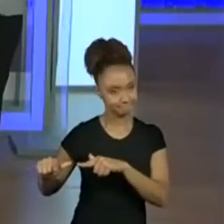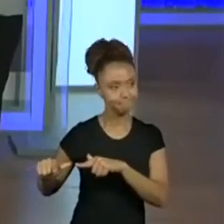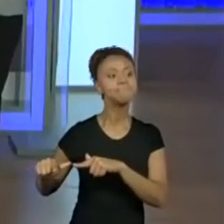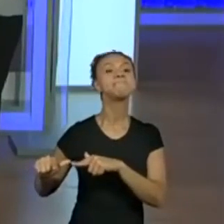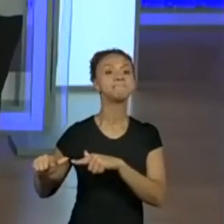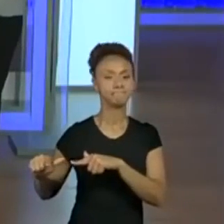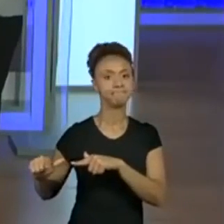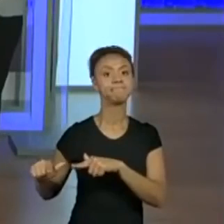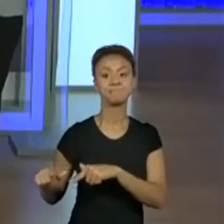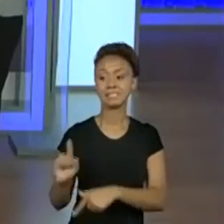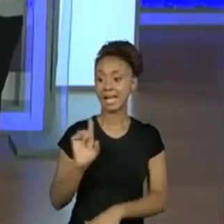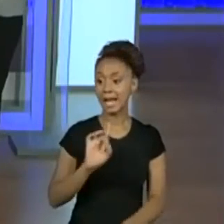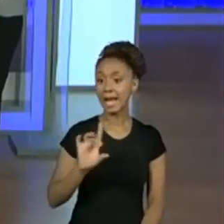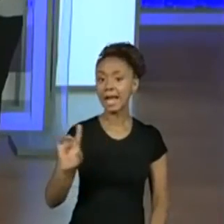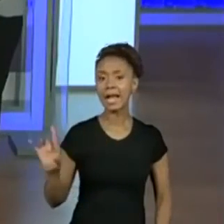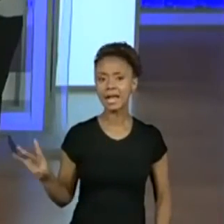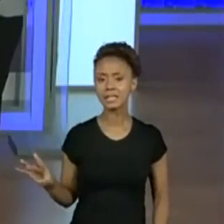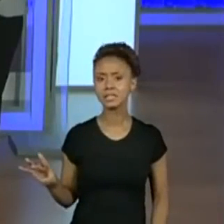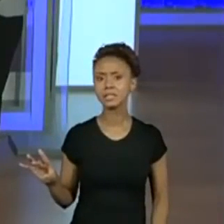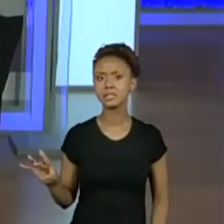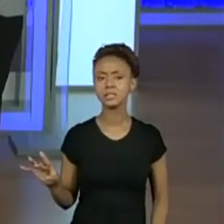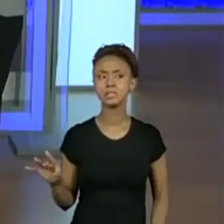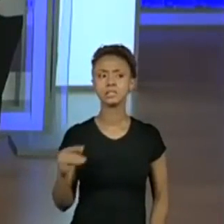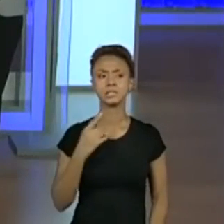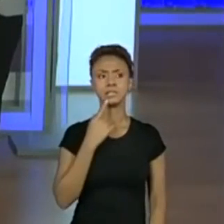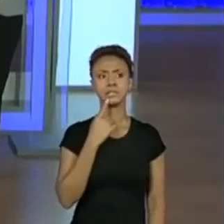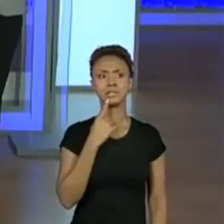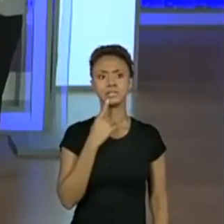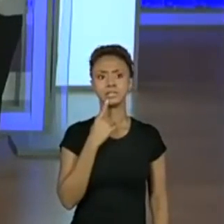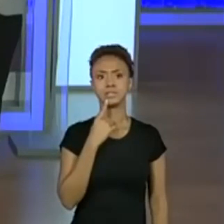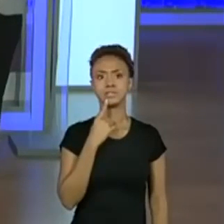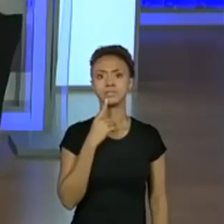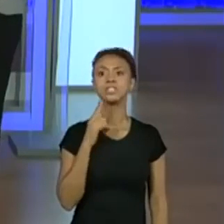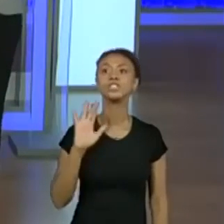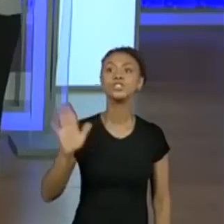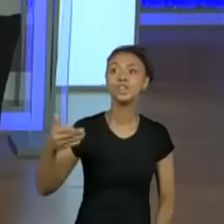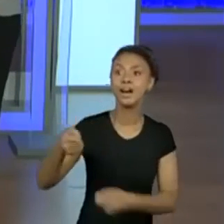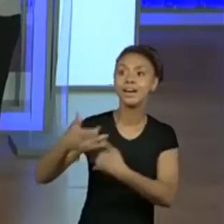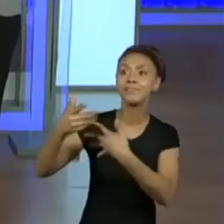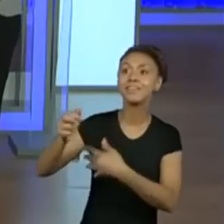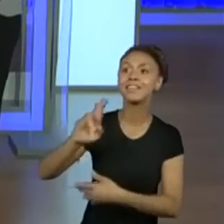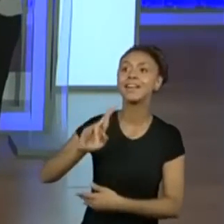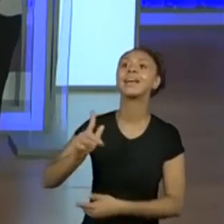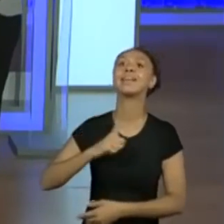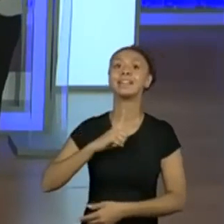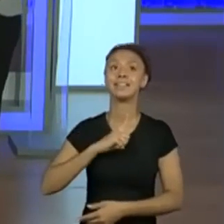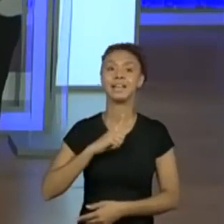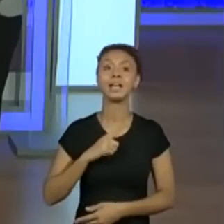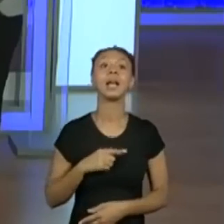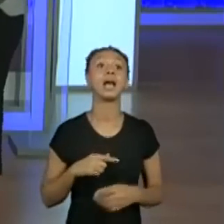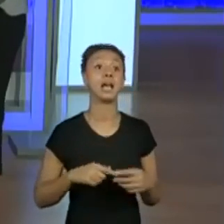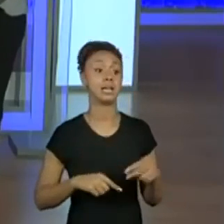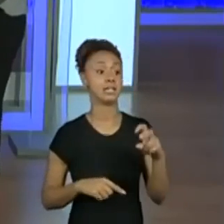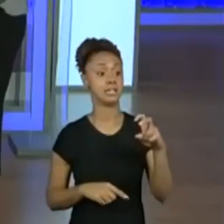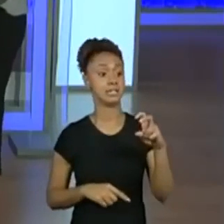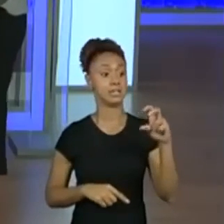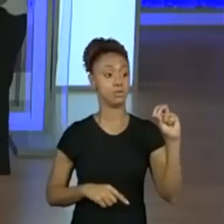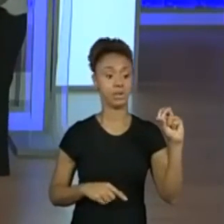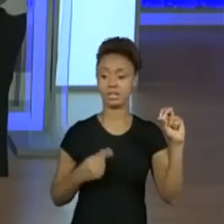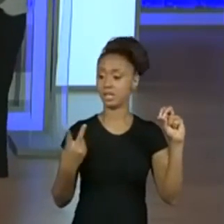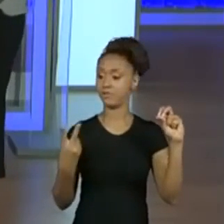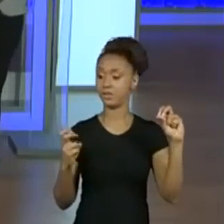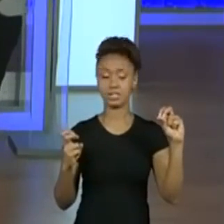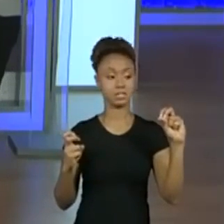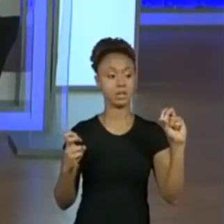de 50 centavos, quantas de 25 eu preciso? Alguém já colocou ali para nós, olha, 50 centavos é o dobro de 25,